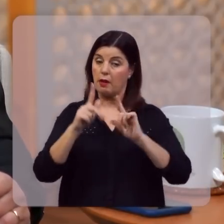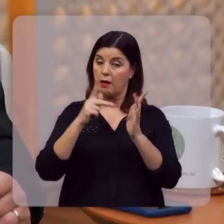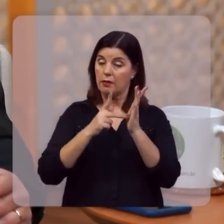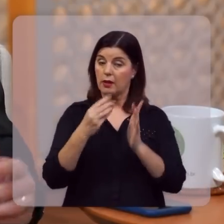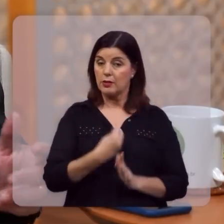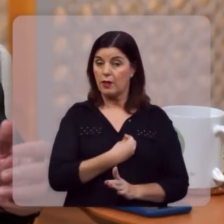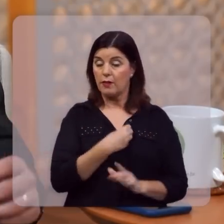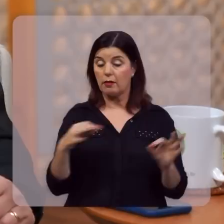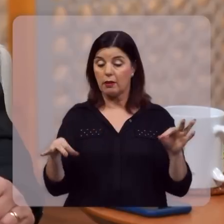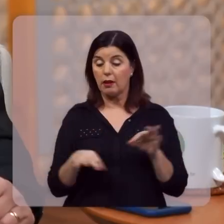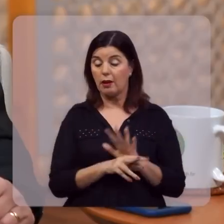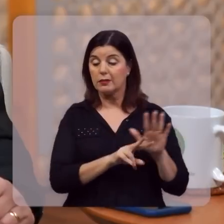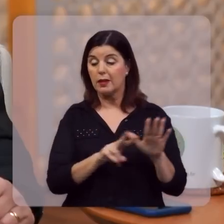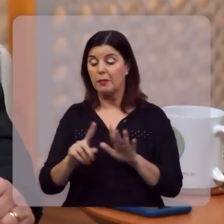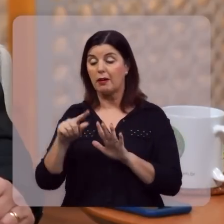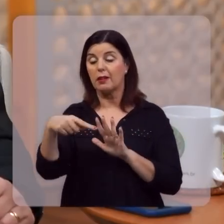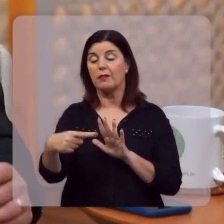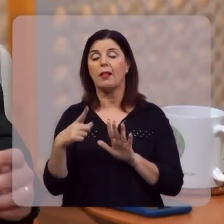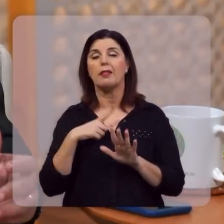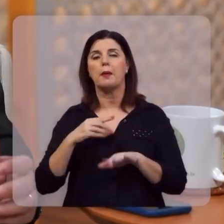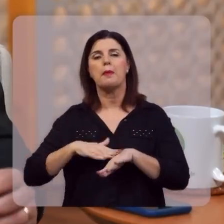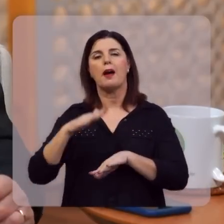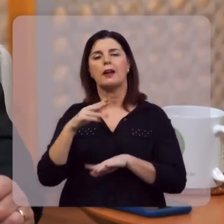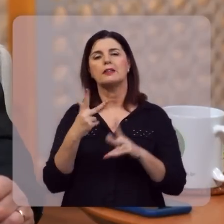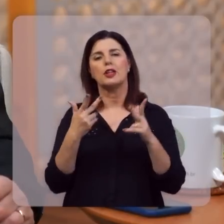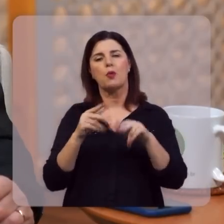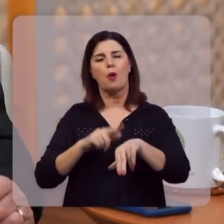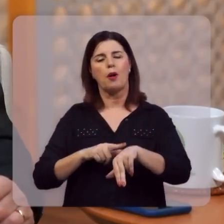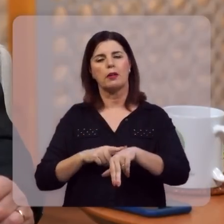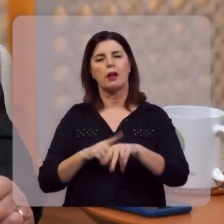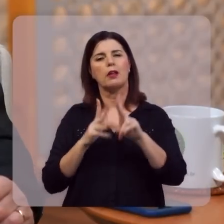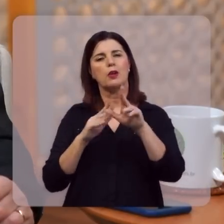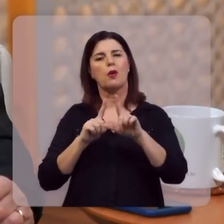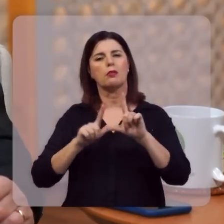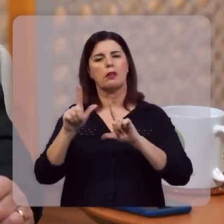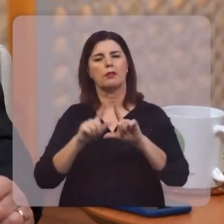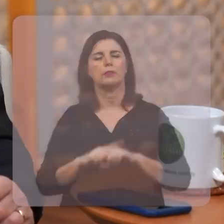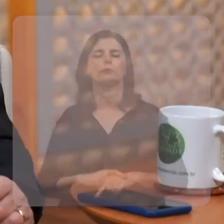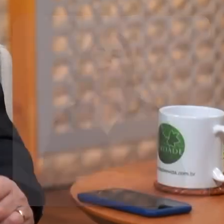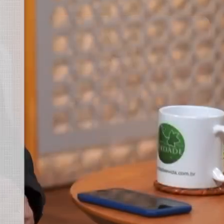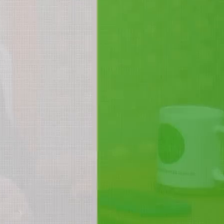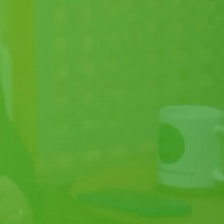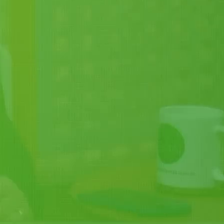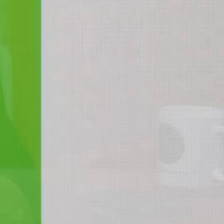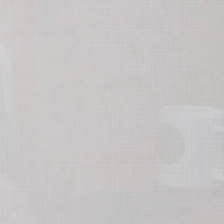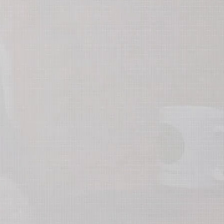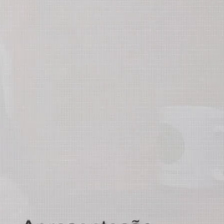vai ficando por aqui, mas semana que vem tem mais, no mesmo horário e no mesmo canal.